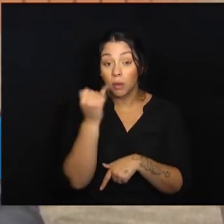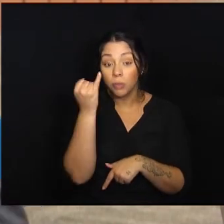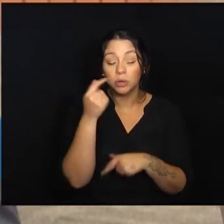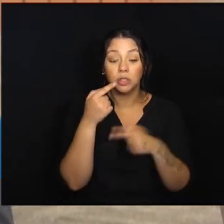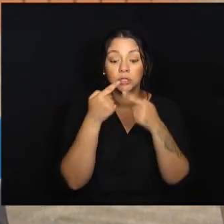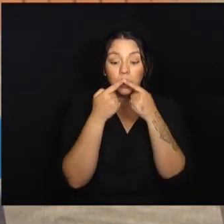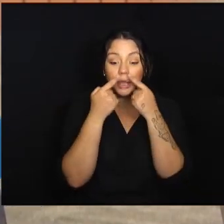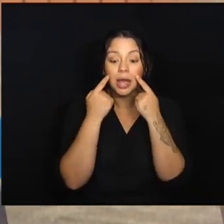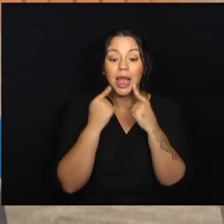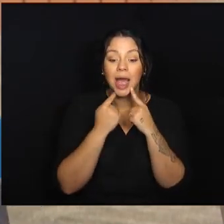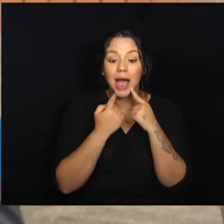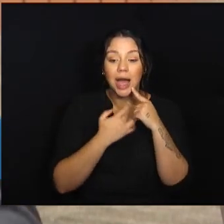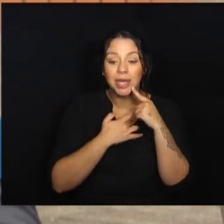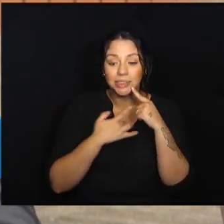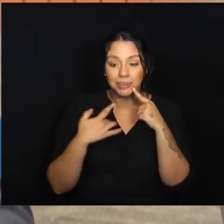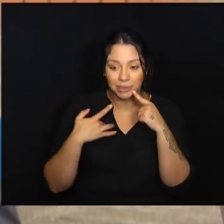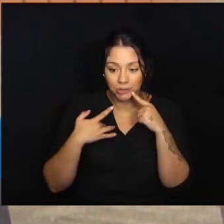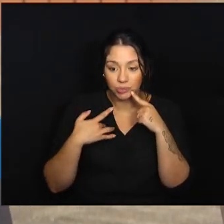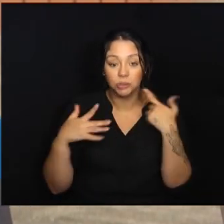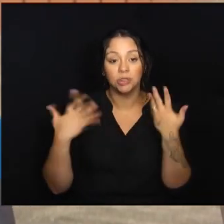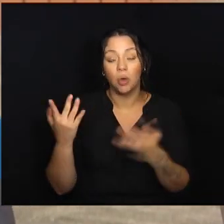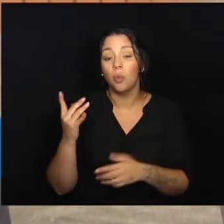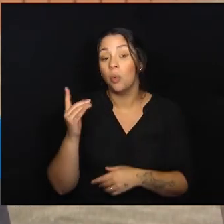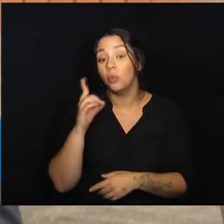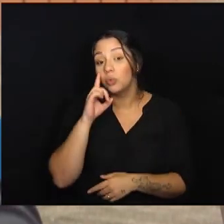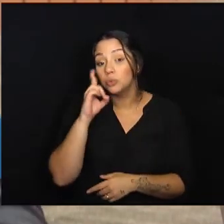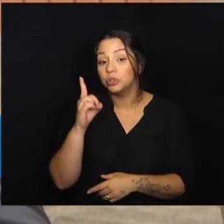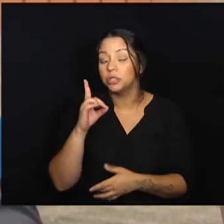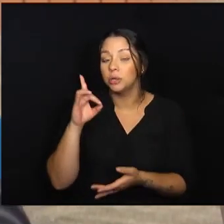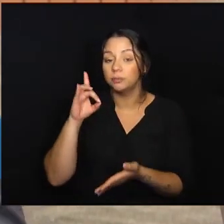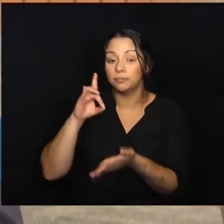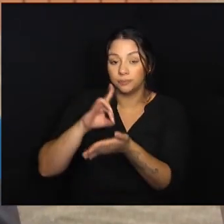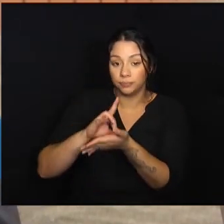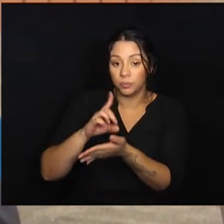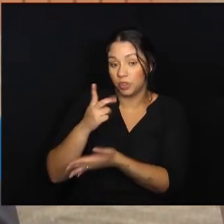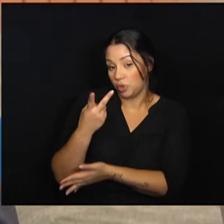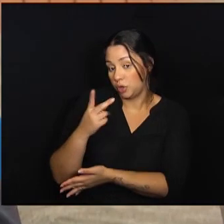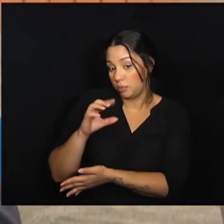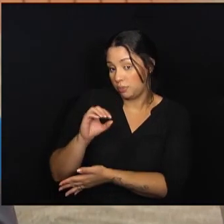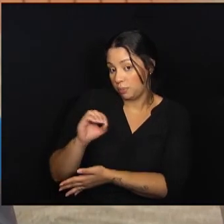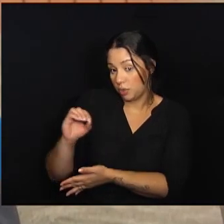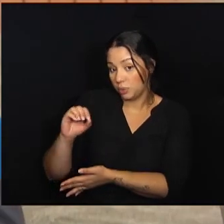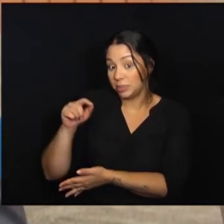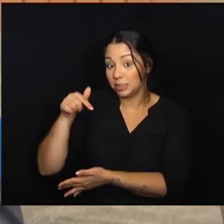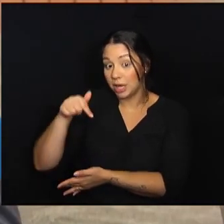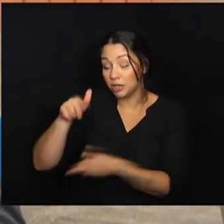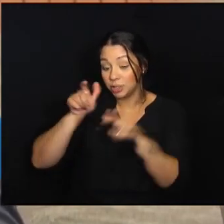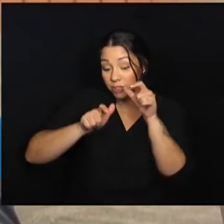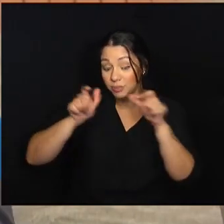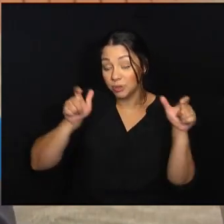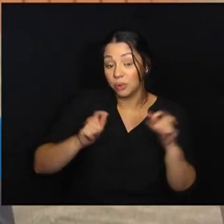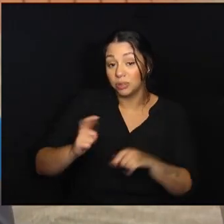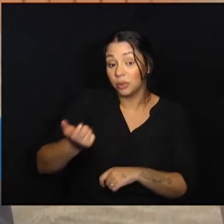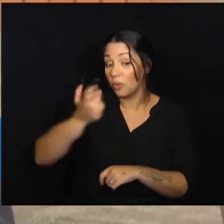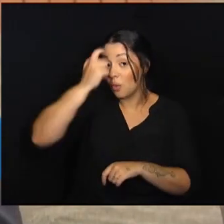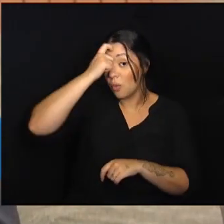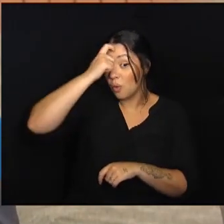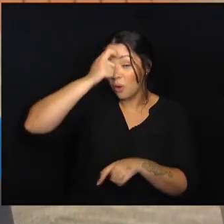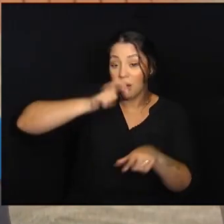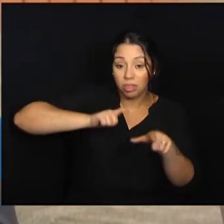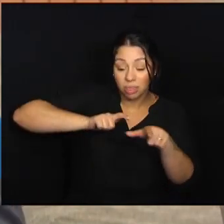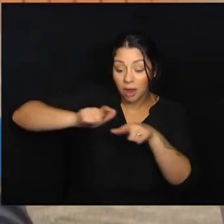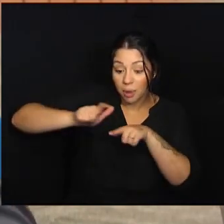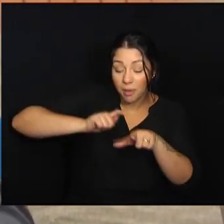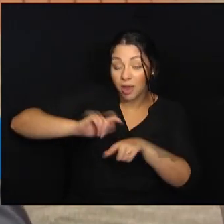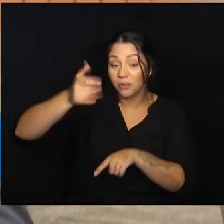Então, esse Dia Mundial ele foi instituído em 2007, justamente para que as pessoas se conscientizem, trabalhem a prevenção. Hoje é muito